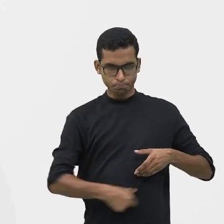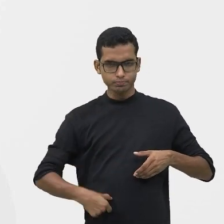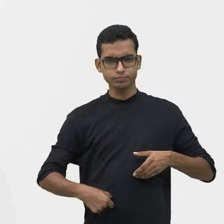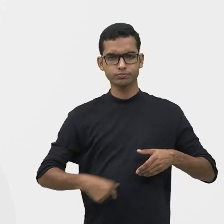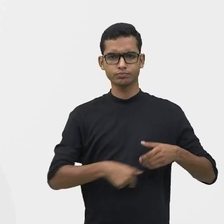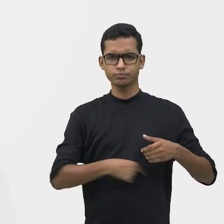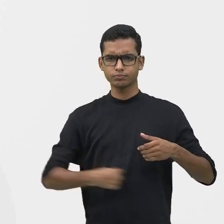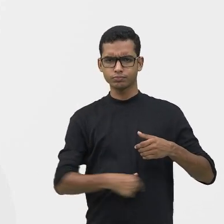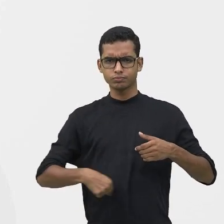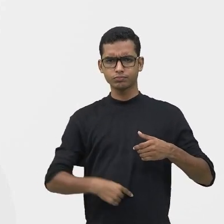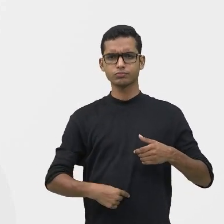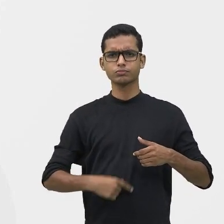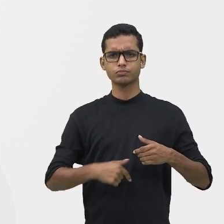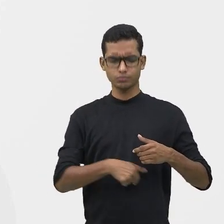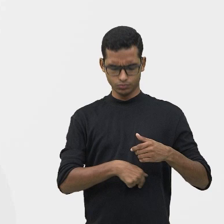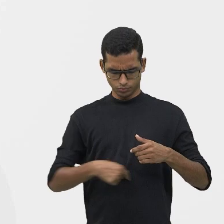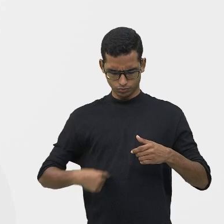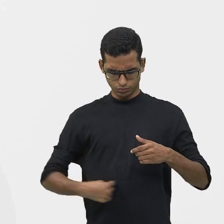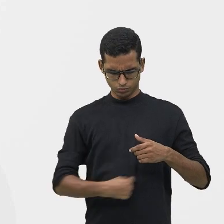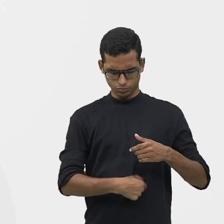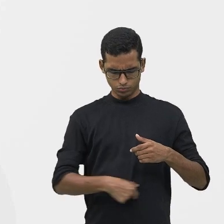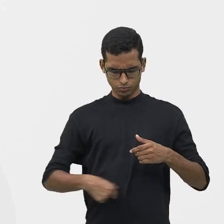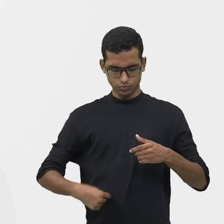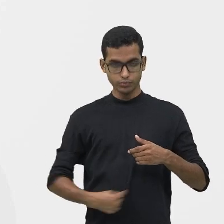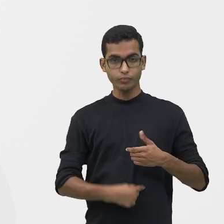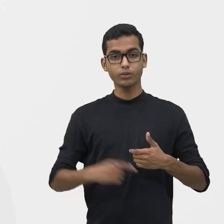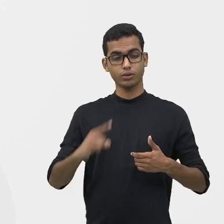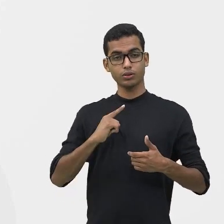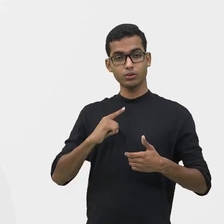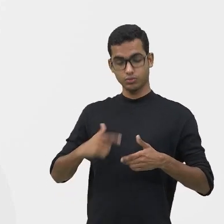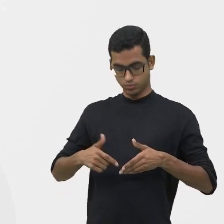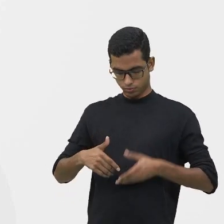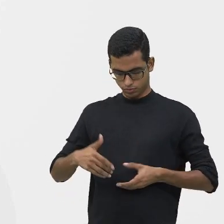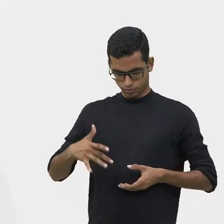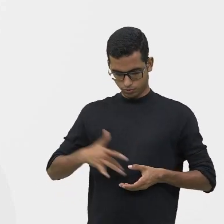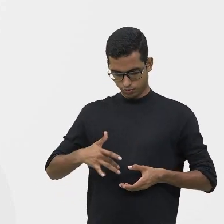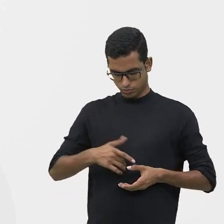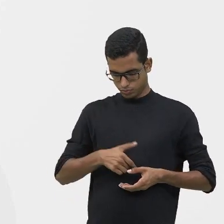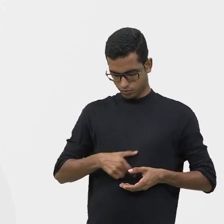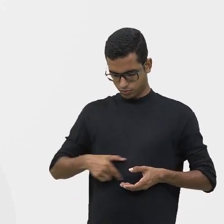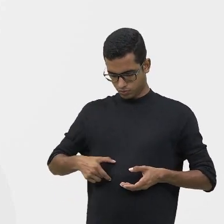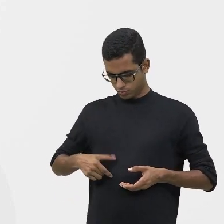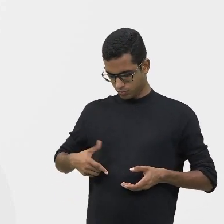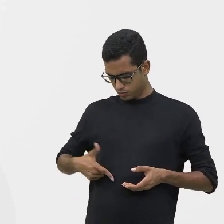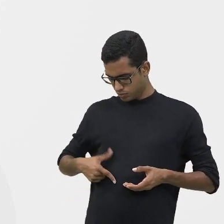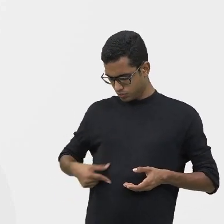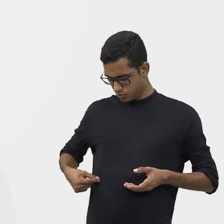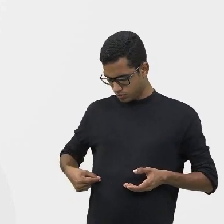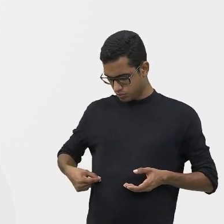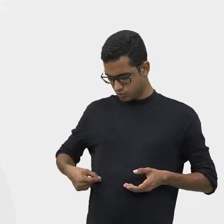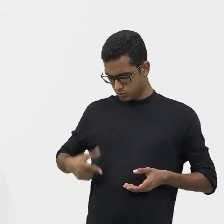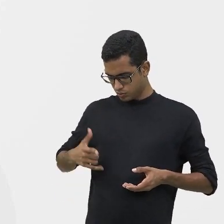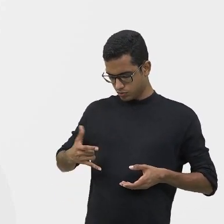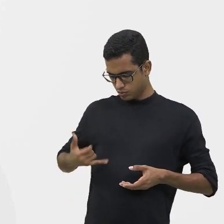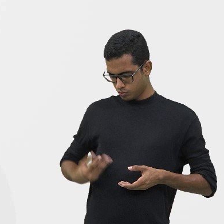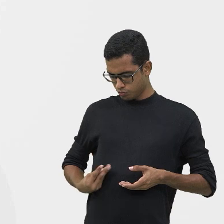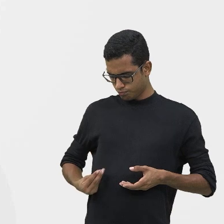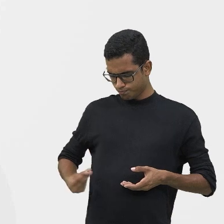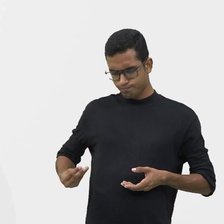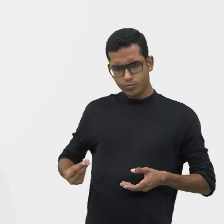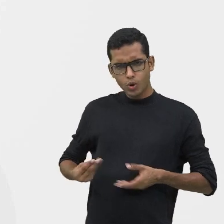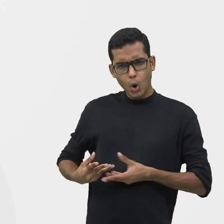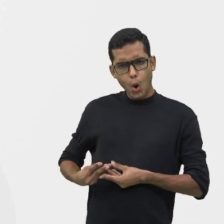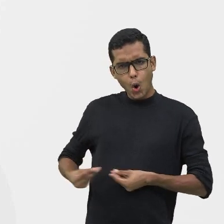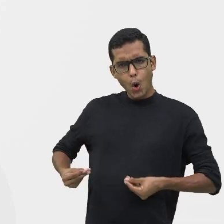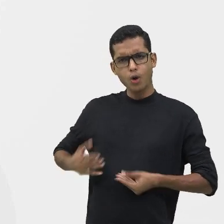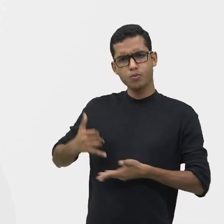tá? Ele vai receber a bile. A bile, ela vem lá do fígado. A bile, ela emulsifica a gordura. O que é